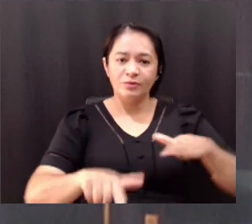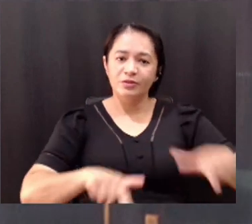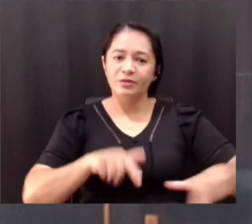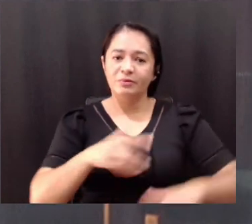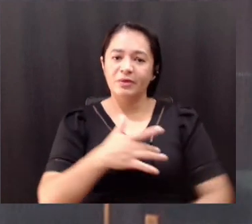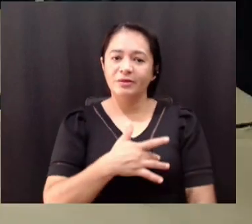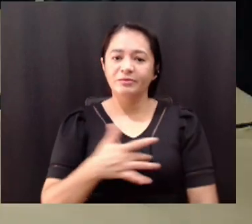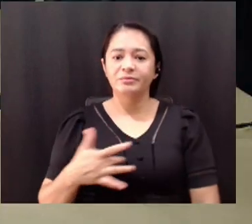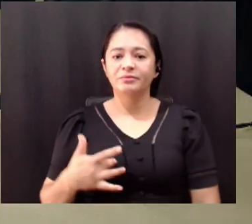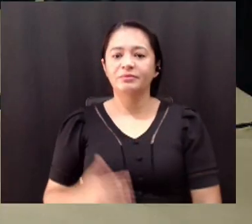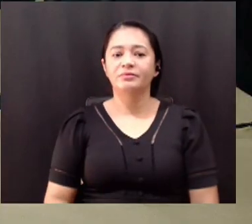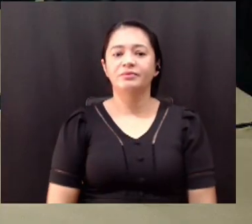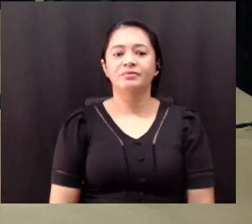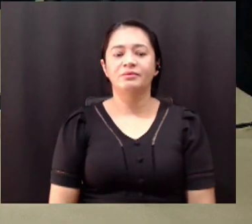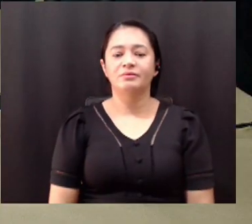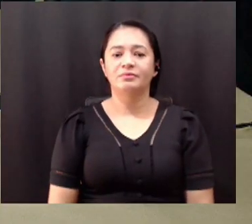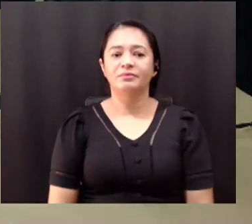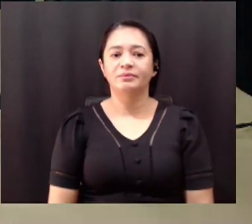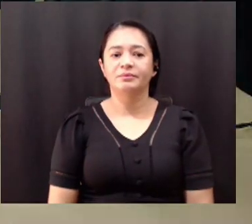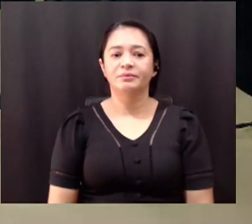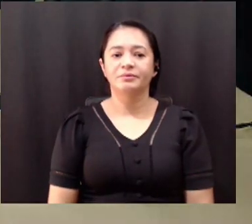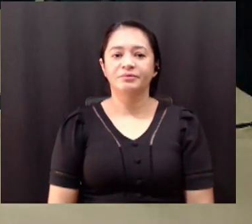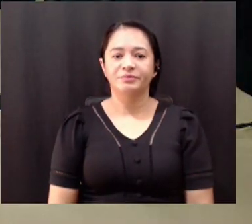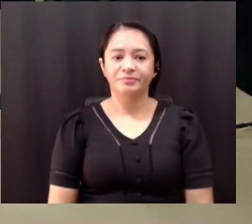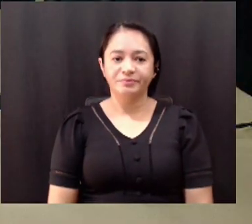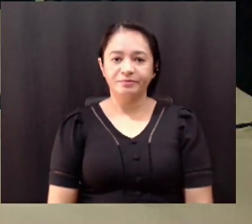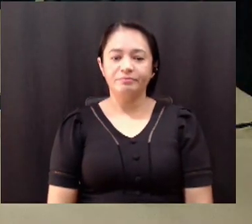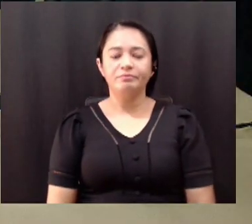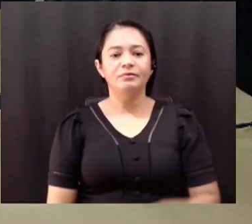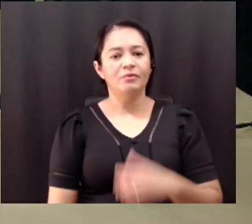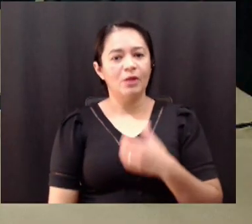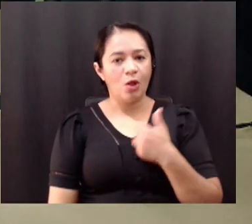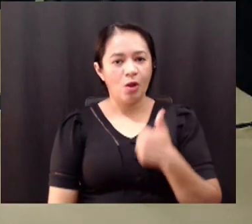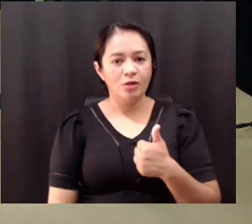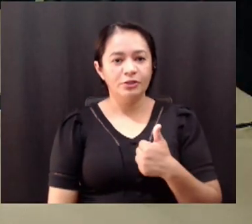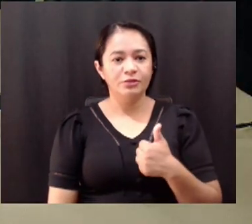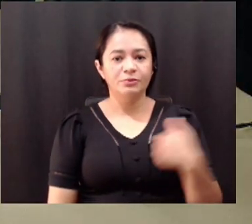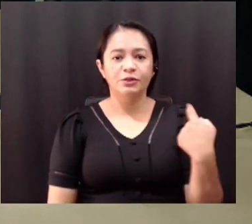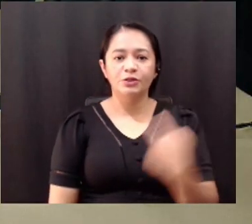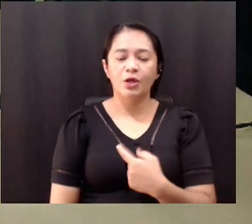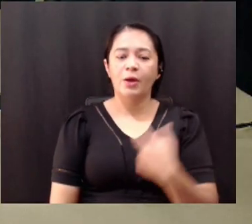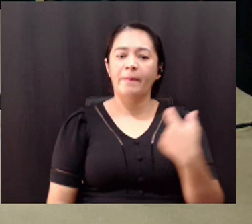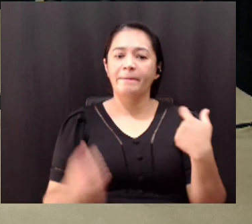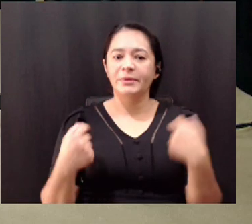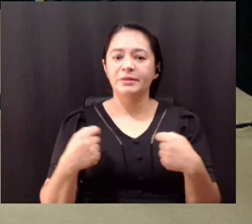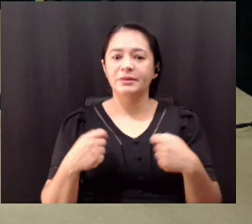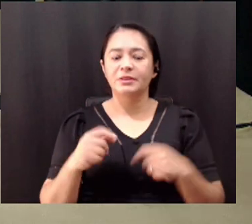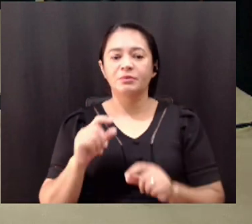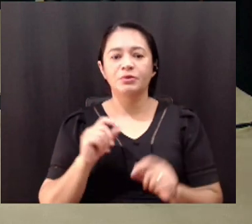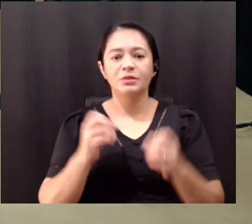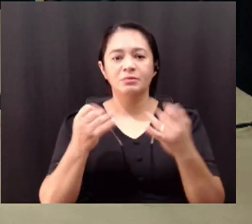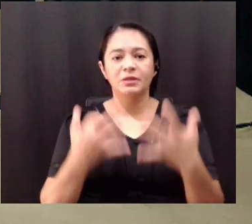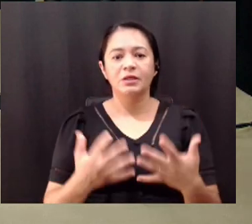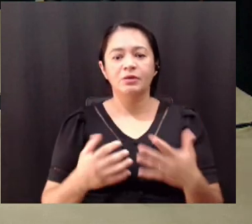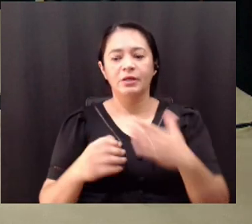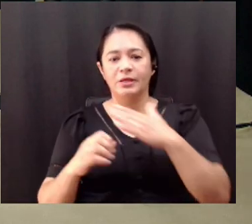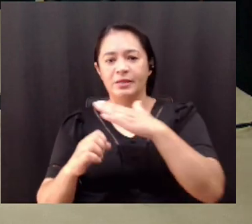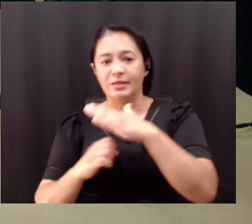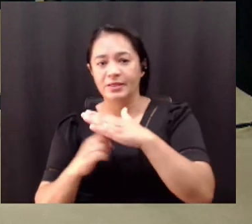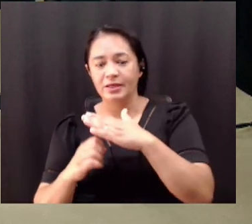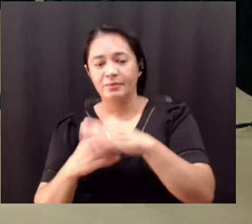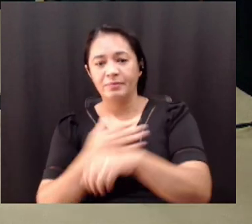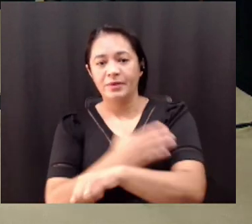gente precisa ressaltar que tem muitas empresas que têm uma cultura, né? Uma cultura, e aí o líder ele